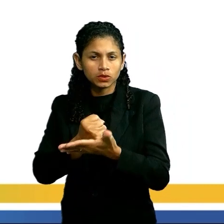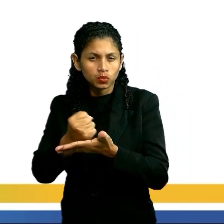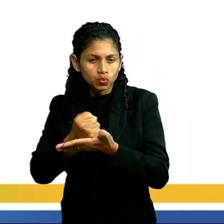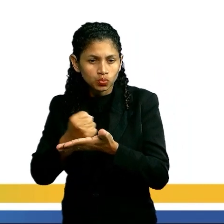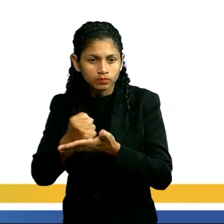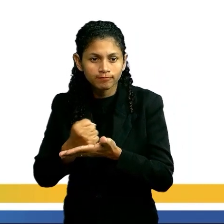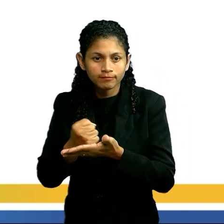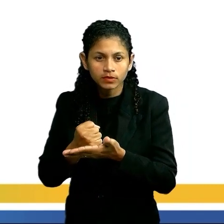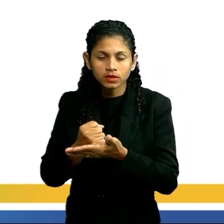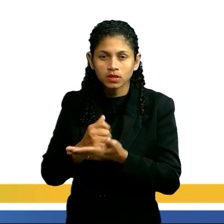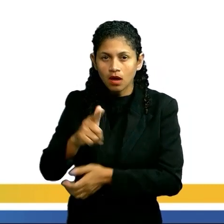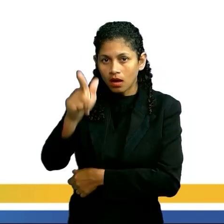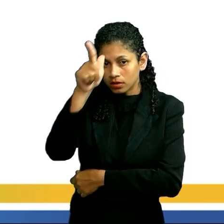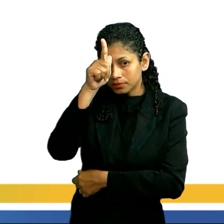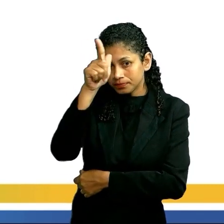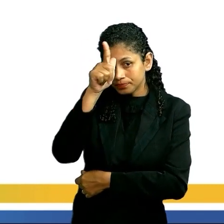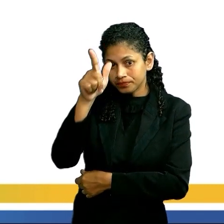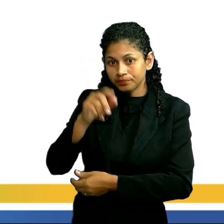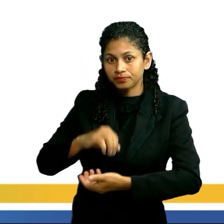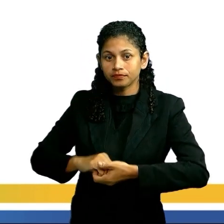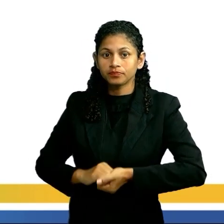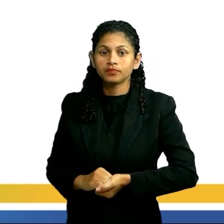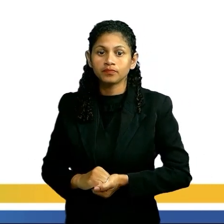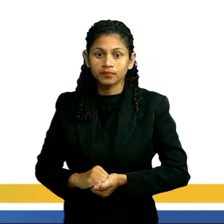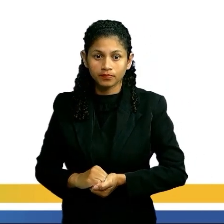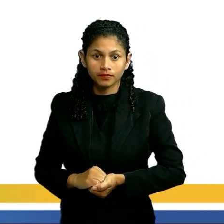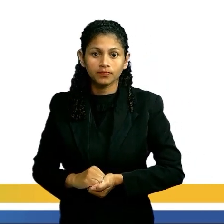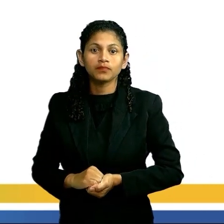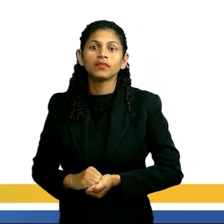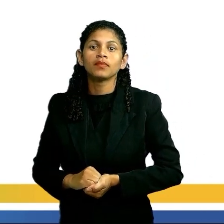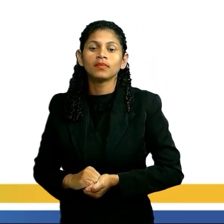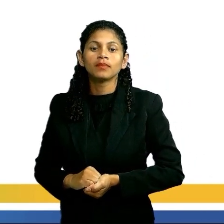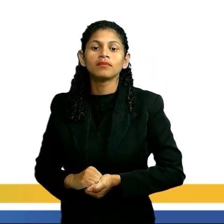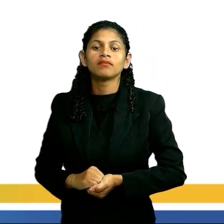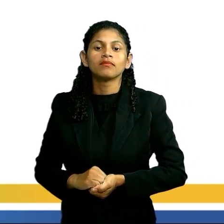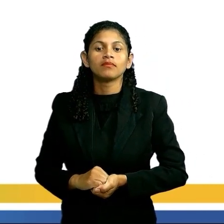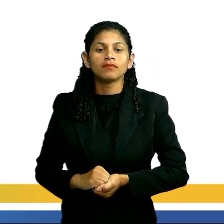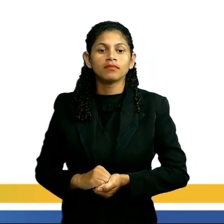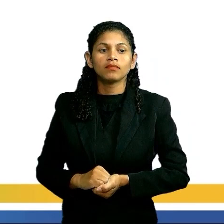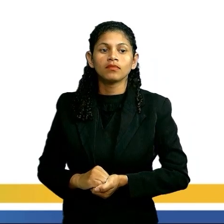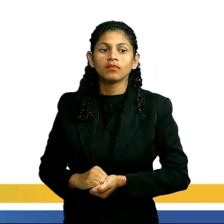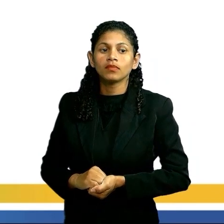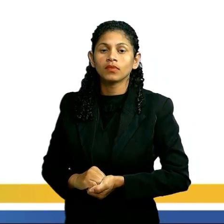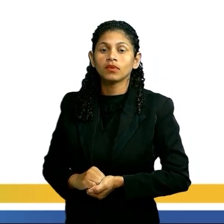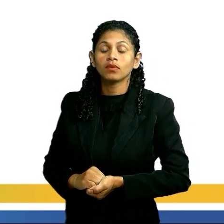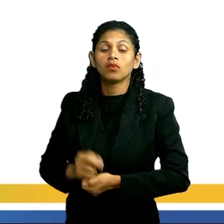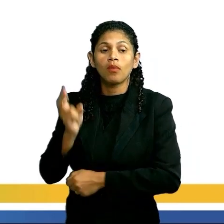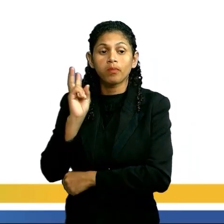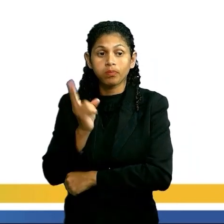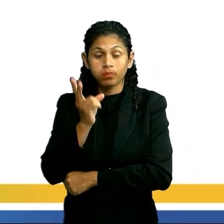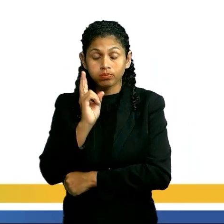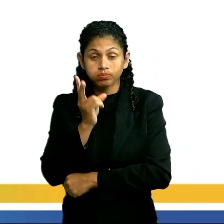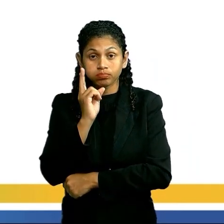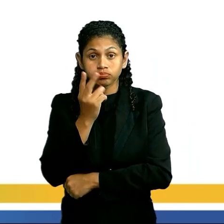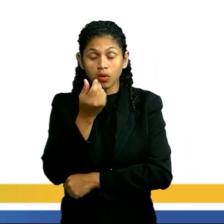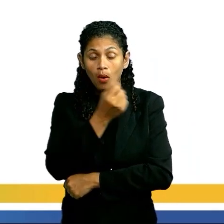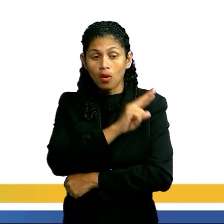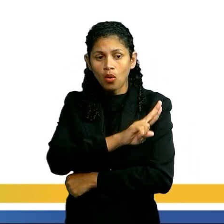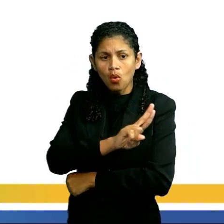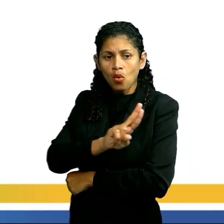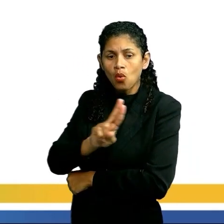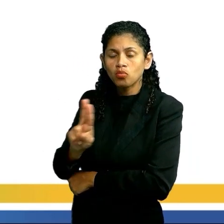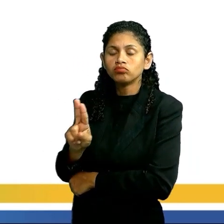Friedrich, e aí tem o nome dele, que eu não falo alemão, certo? O mesmo deu o nome ao remédio